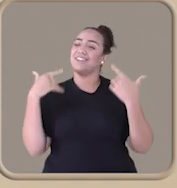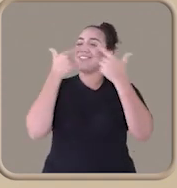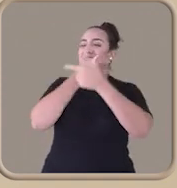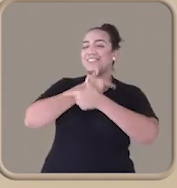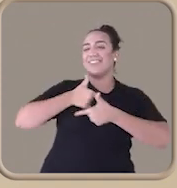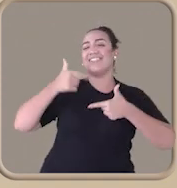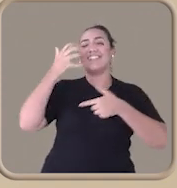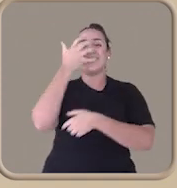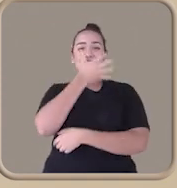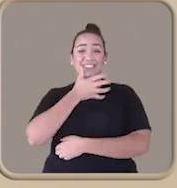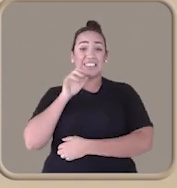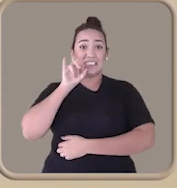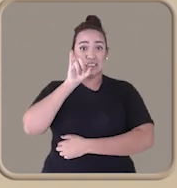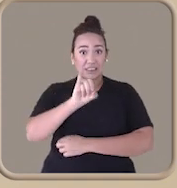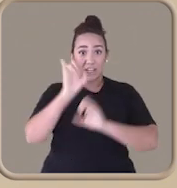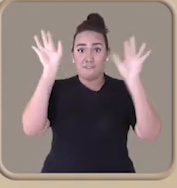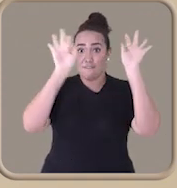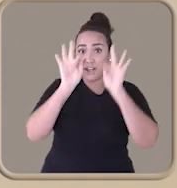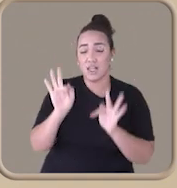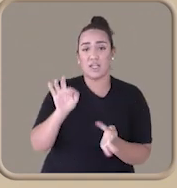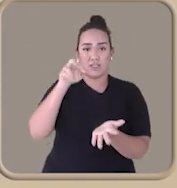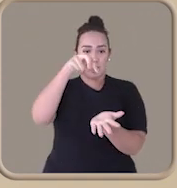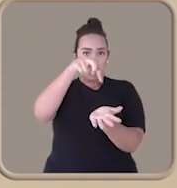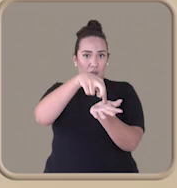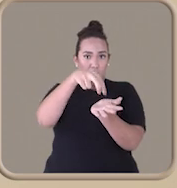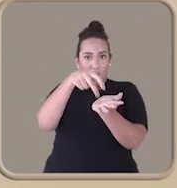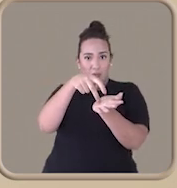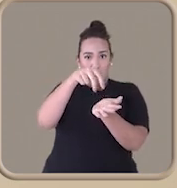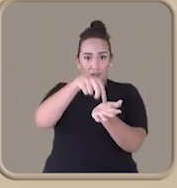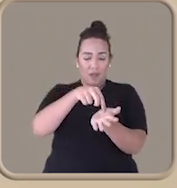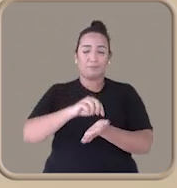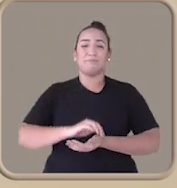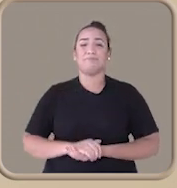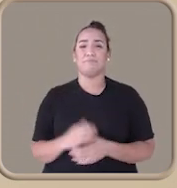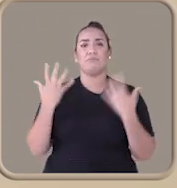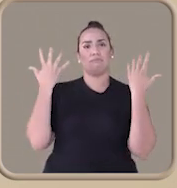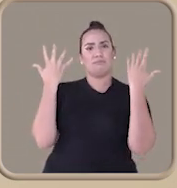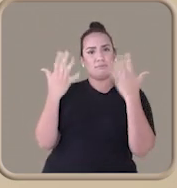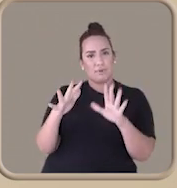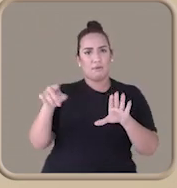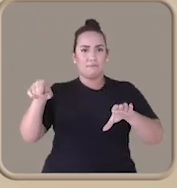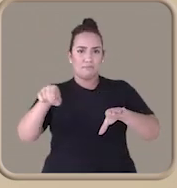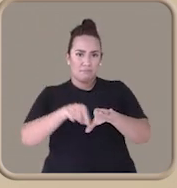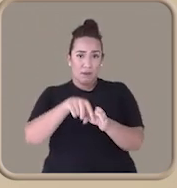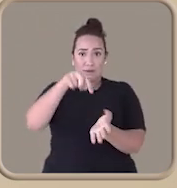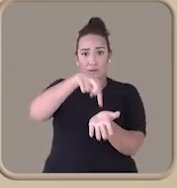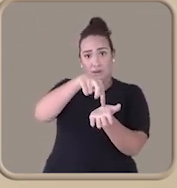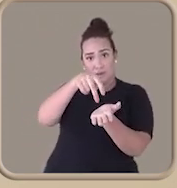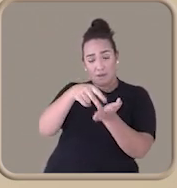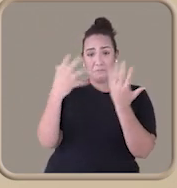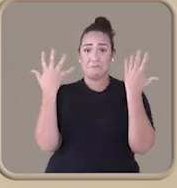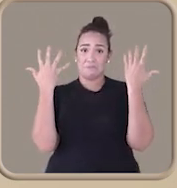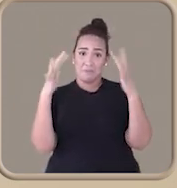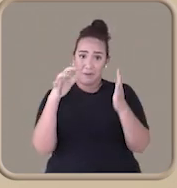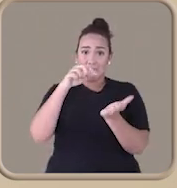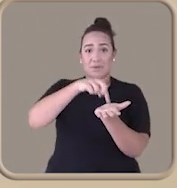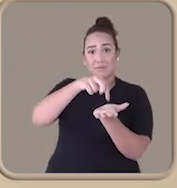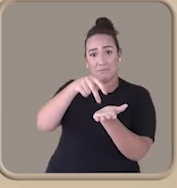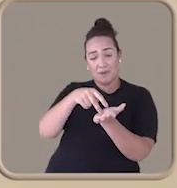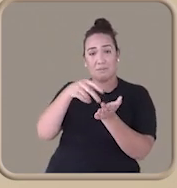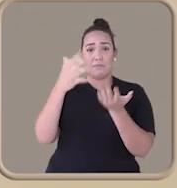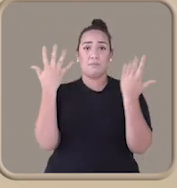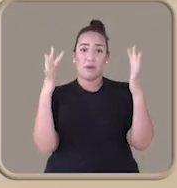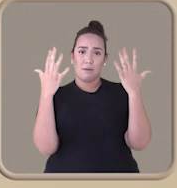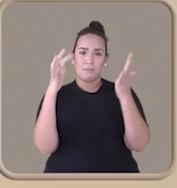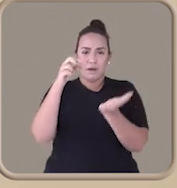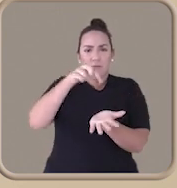de viver, de sorrir e de cantar. Quem está feliz bate os pés. Bate o pé, bate palma, bate o pé, bate palma, bate palma, bate o